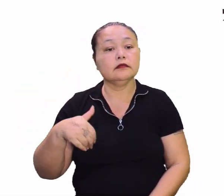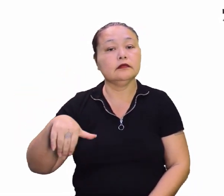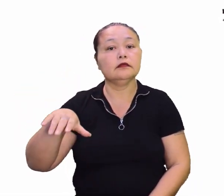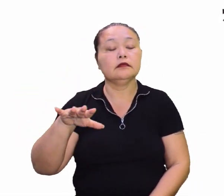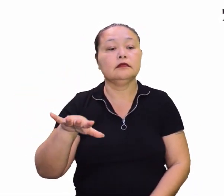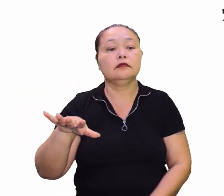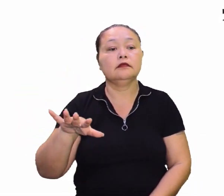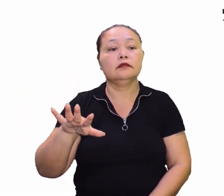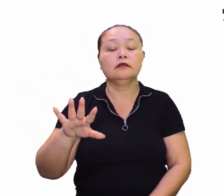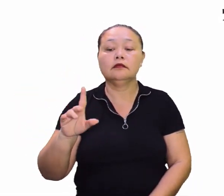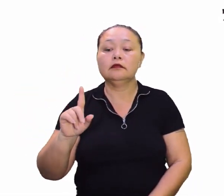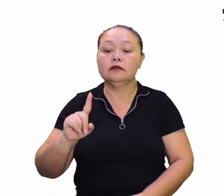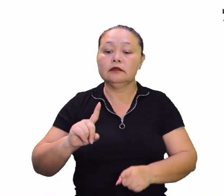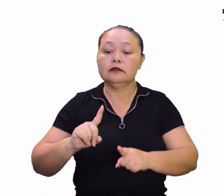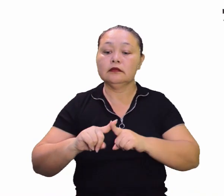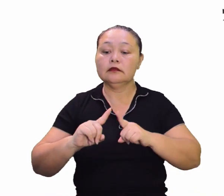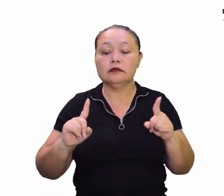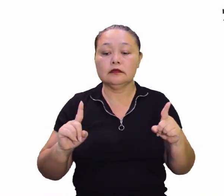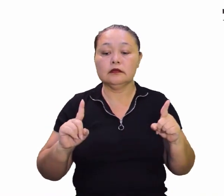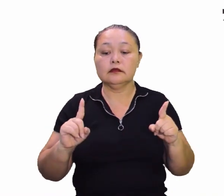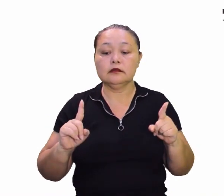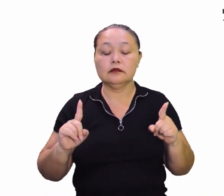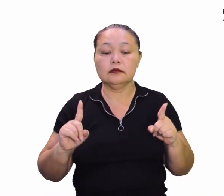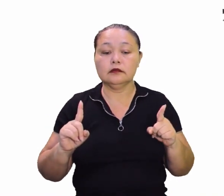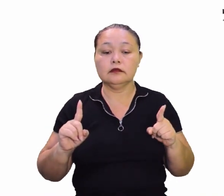galera, mais uma